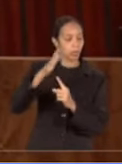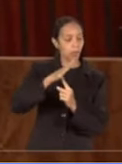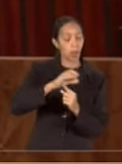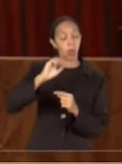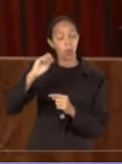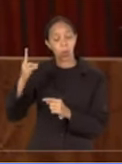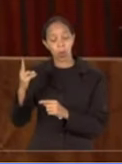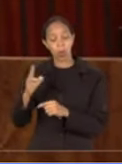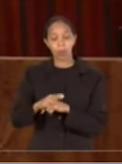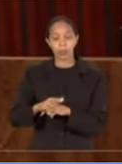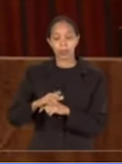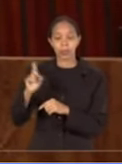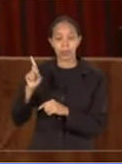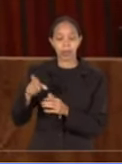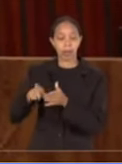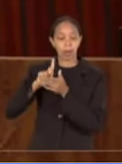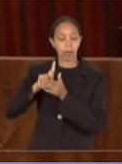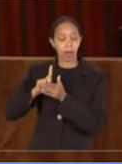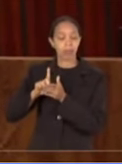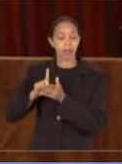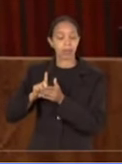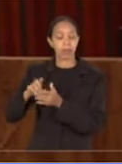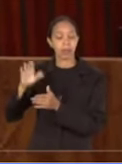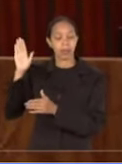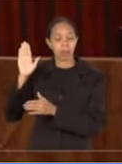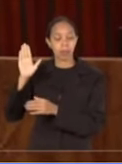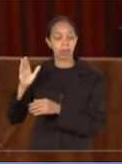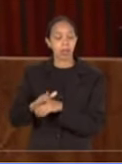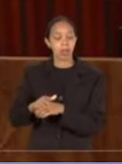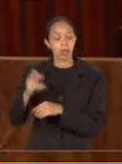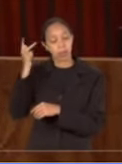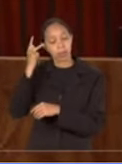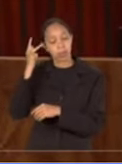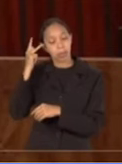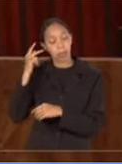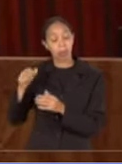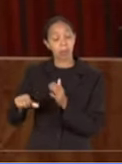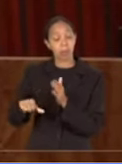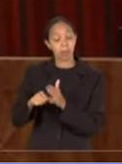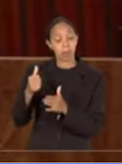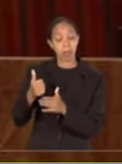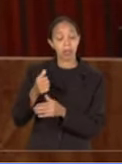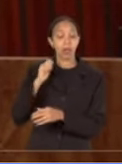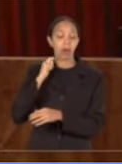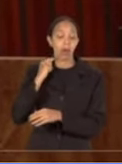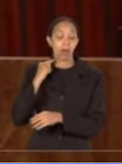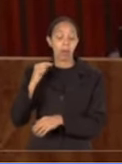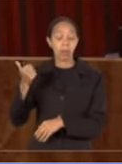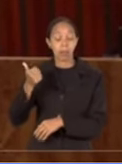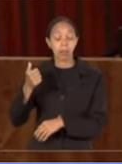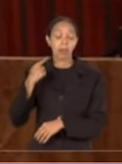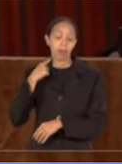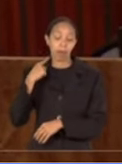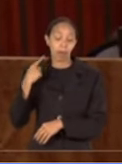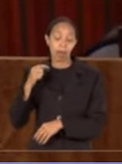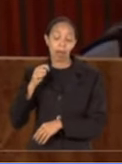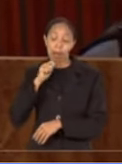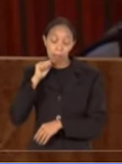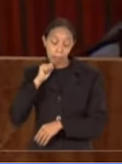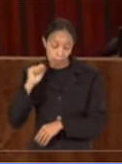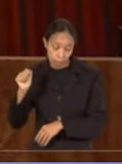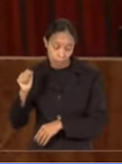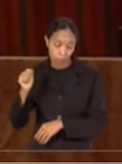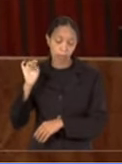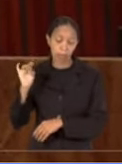âmbito da pré-candidatura a senador no estado de São Paulo, havidos entre 1º de abril de 22 e 7 de junho de 22,